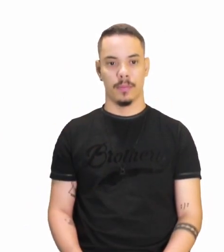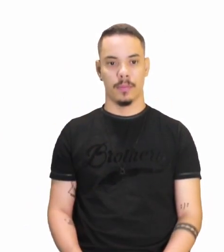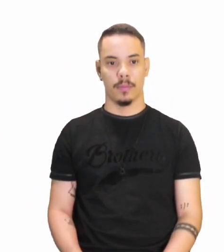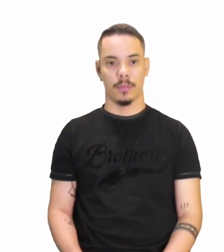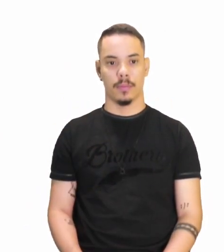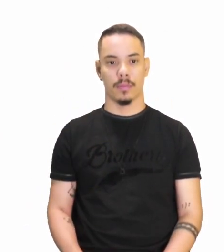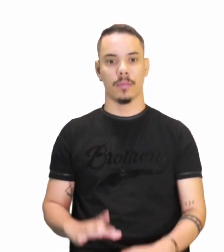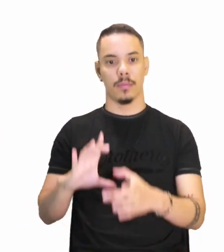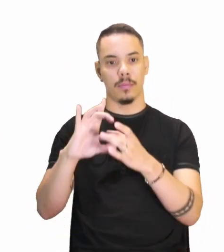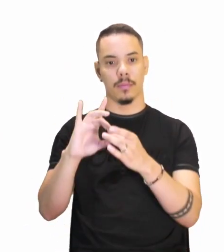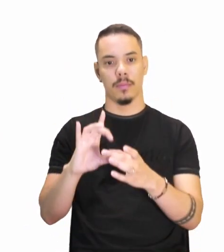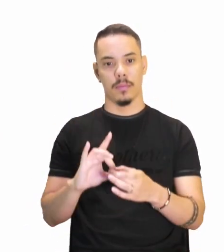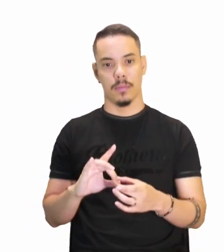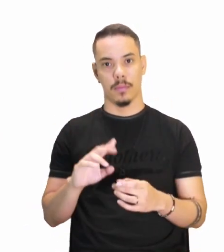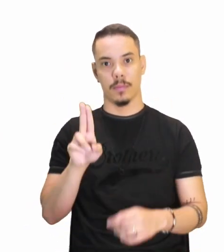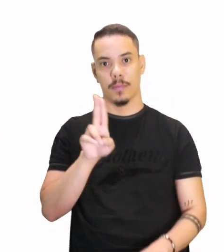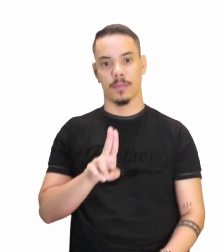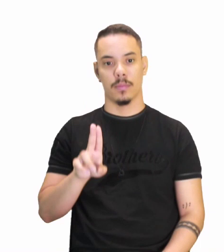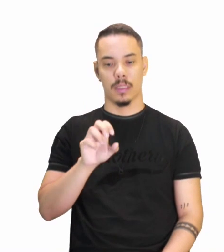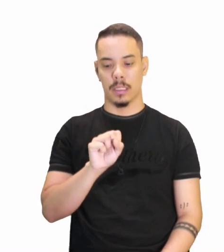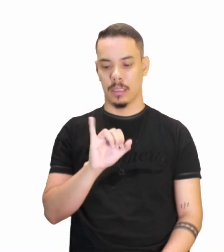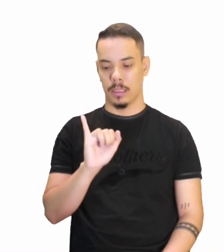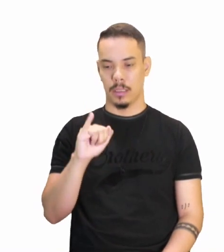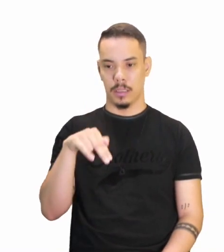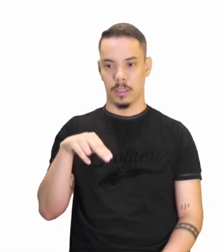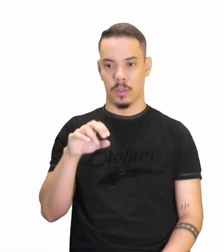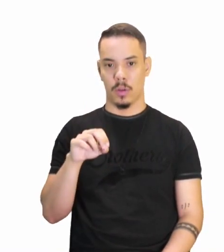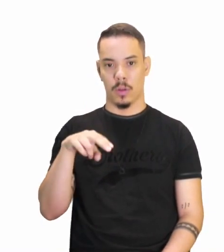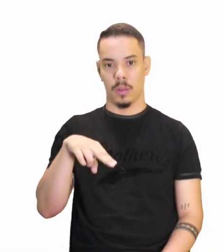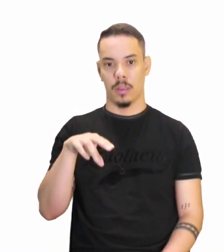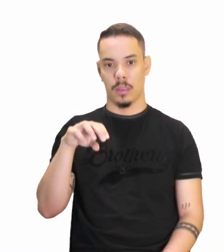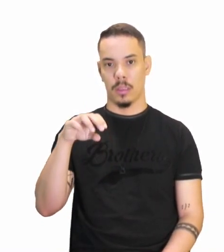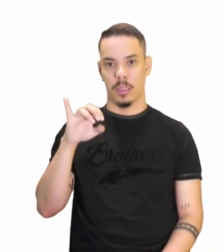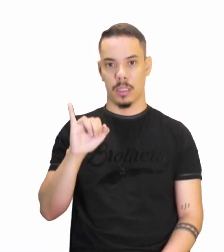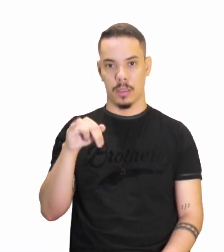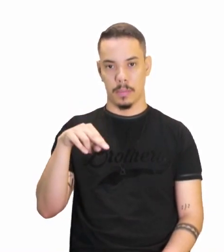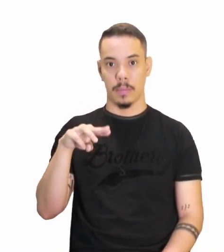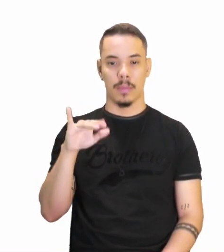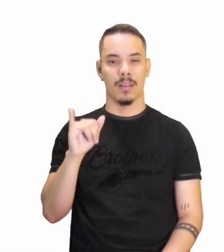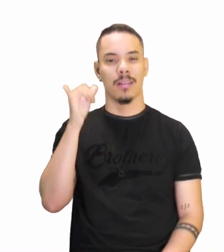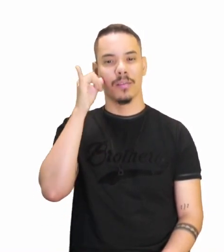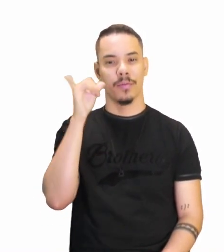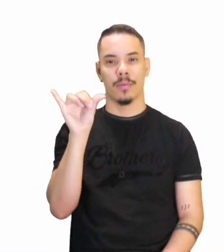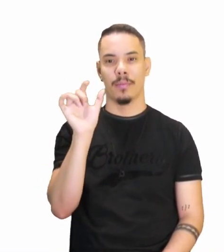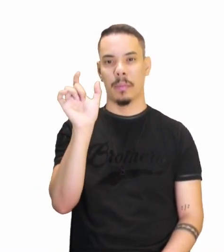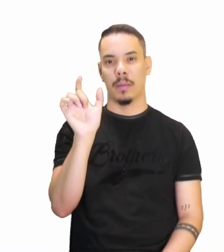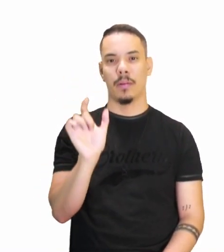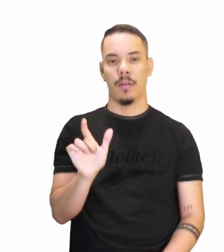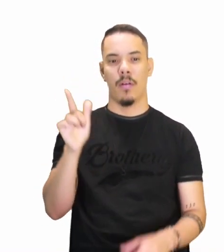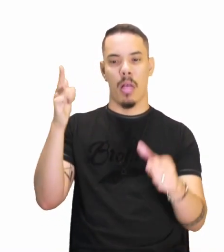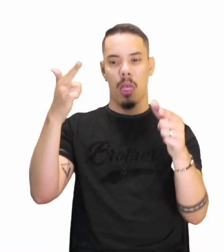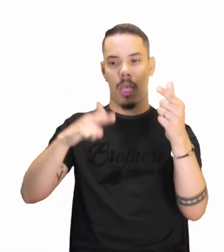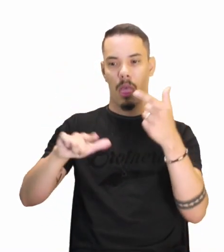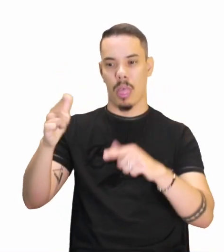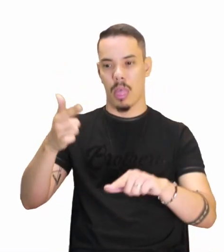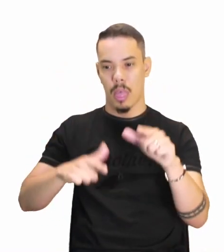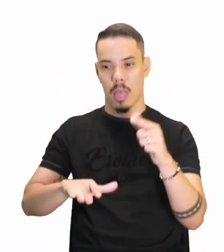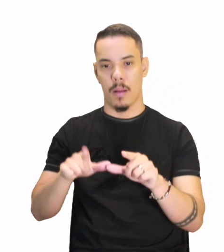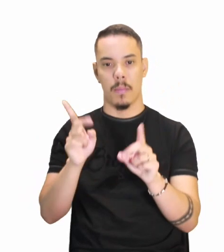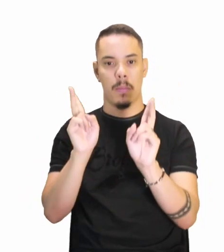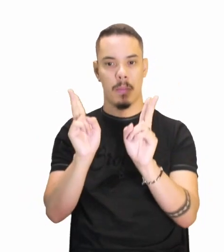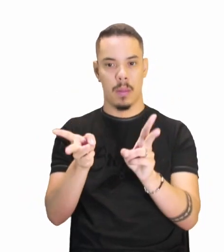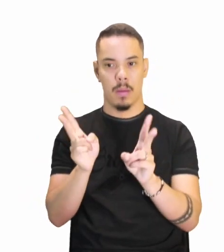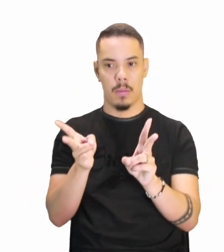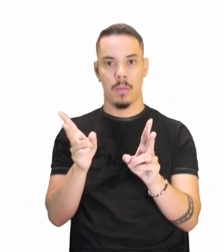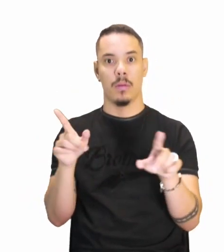coesão por sinonímia para evitar a questão de palavras repetidas né então nós temos aí